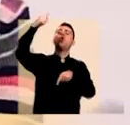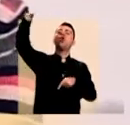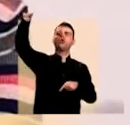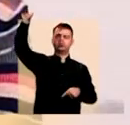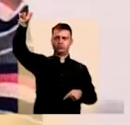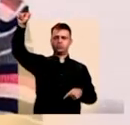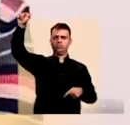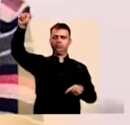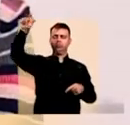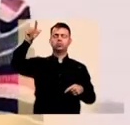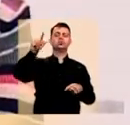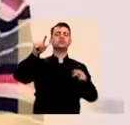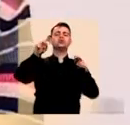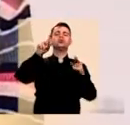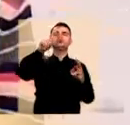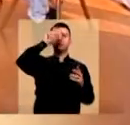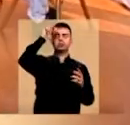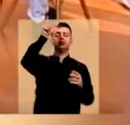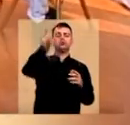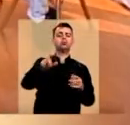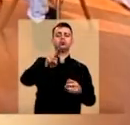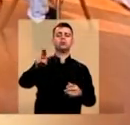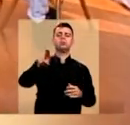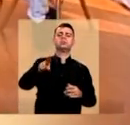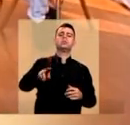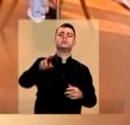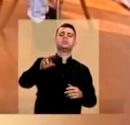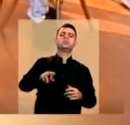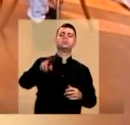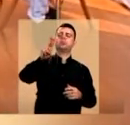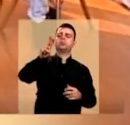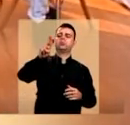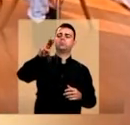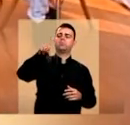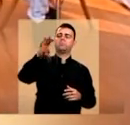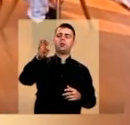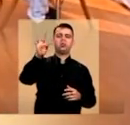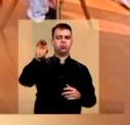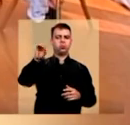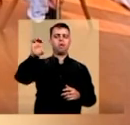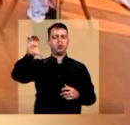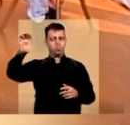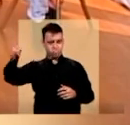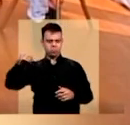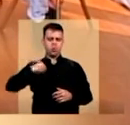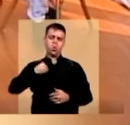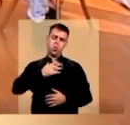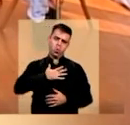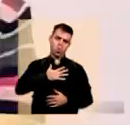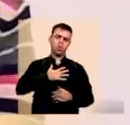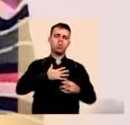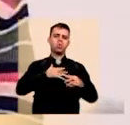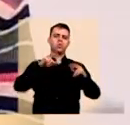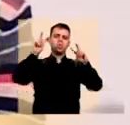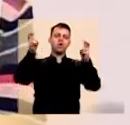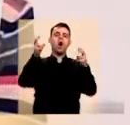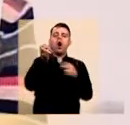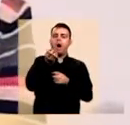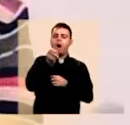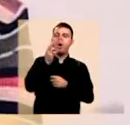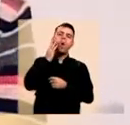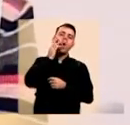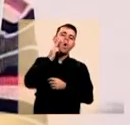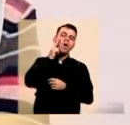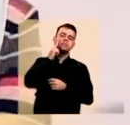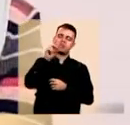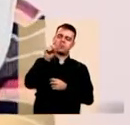Humberto Eco, né? E que o Nome da Rosa, né? O Nome da Rosa, e ele escreveu também aquele Diário Mínimo,